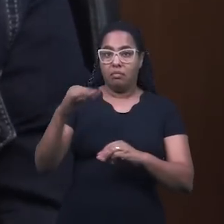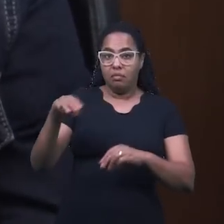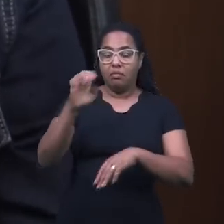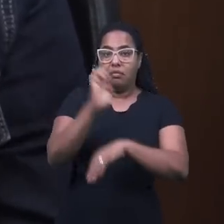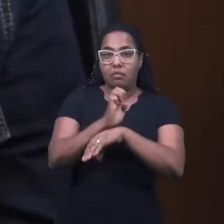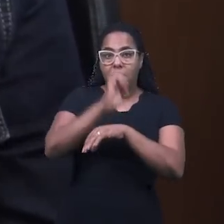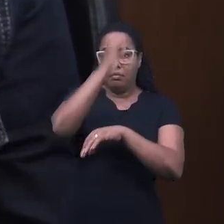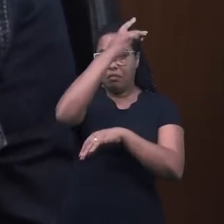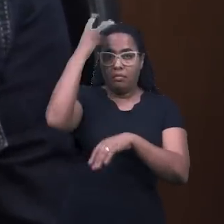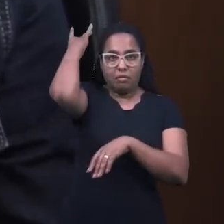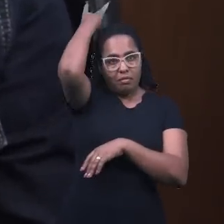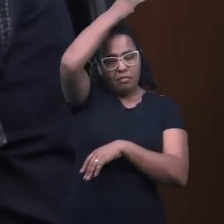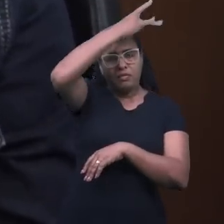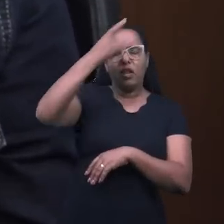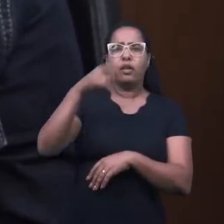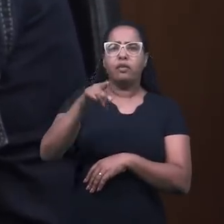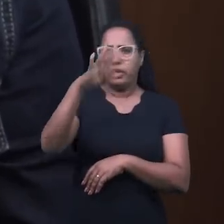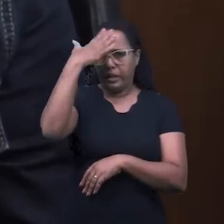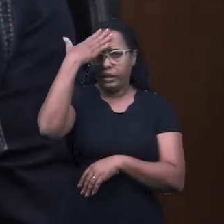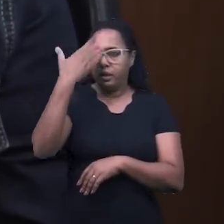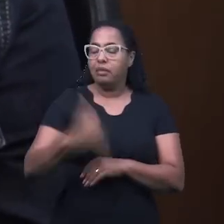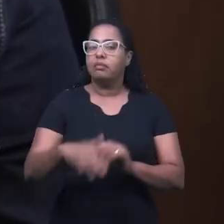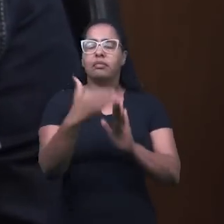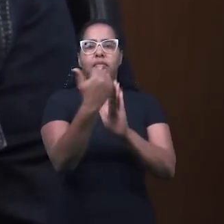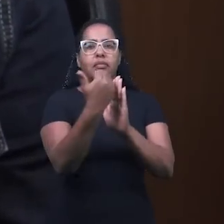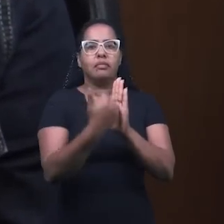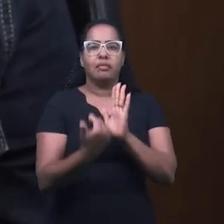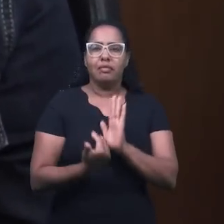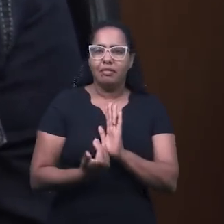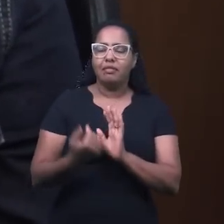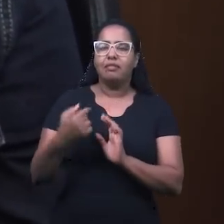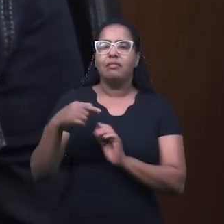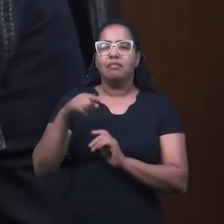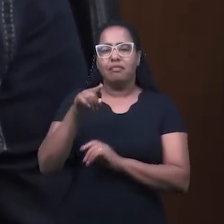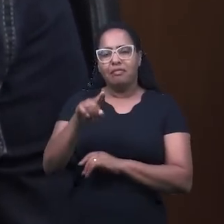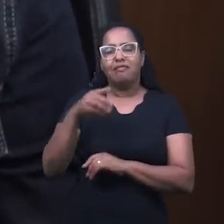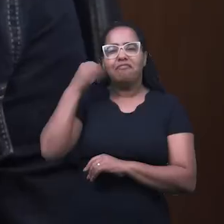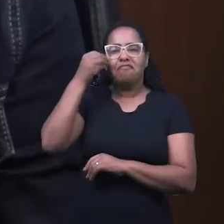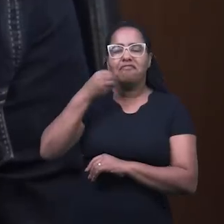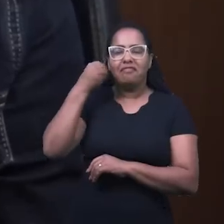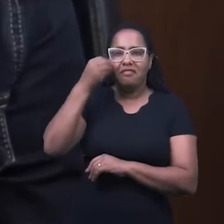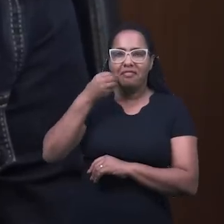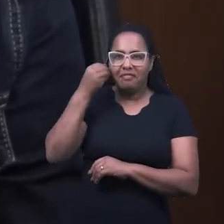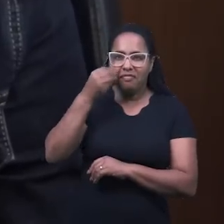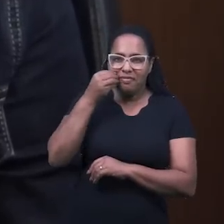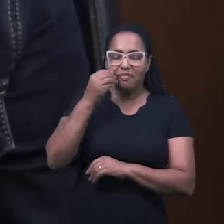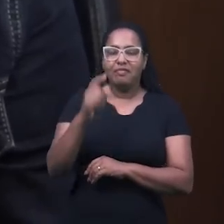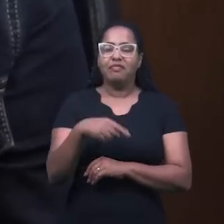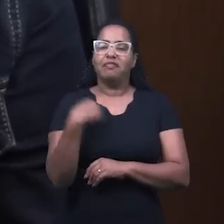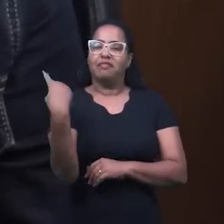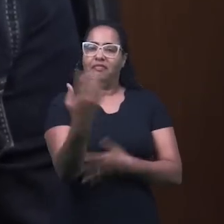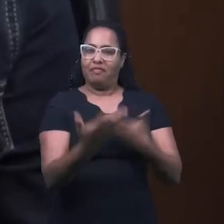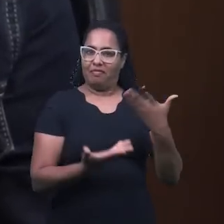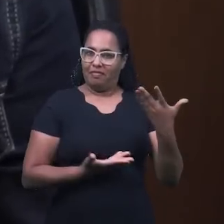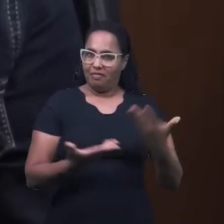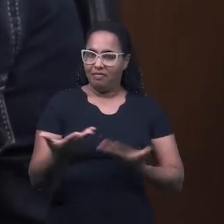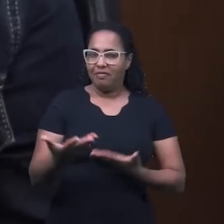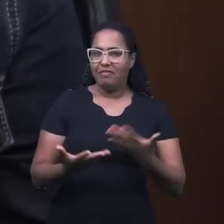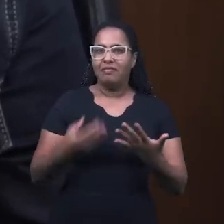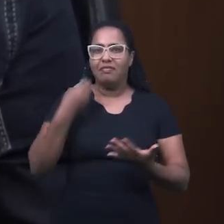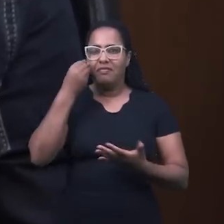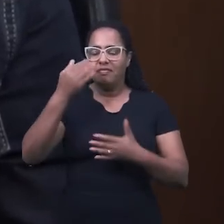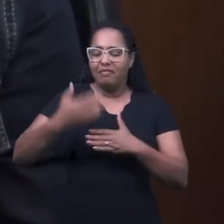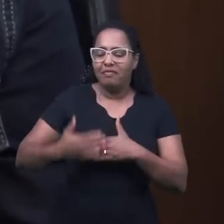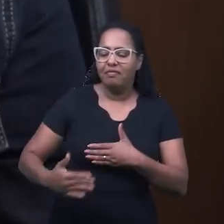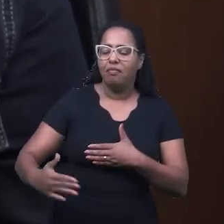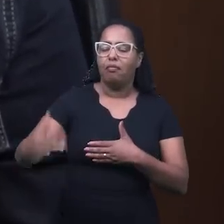aqui no estado do Espírito Santo. E você já sabe que nesse programa você vai ouvir experiências dos nossos irmãos que